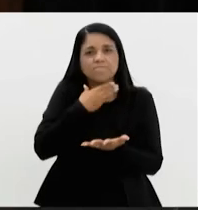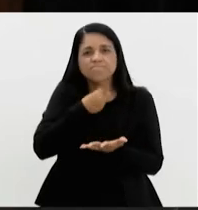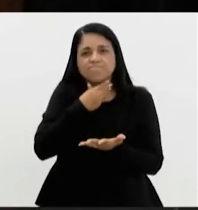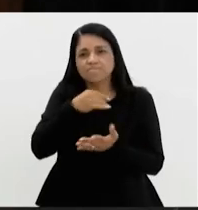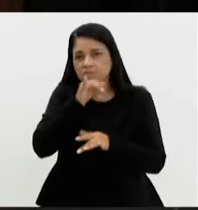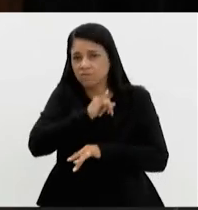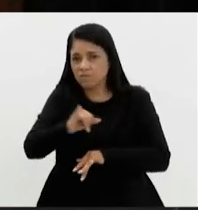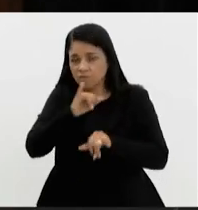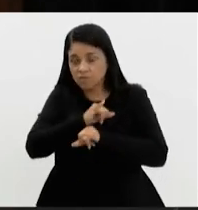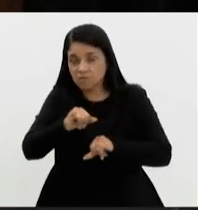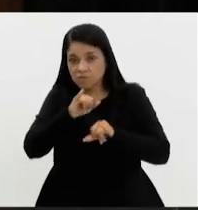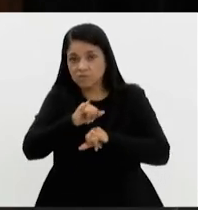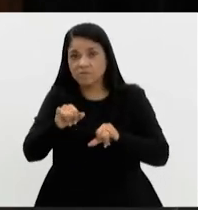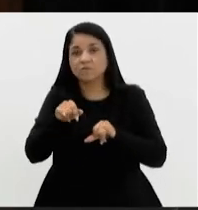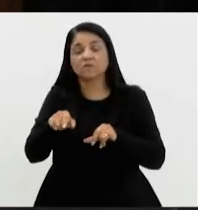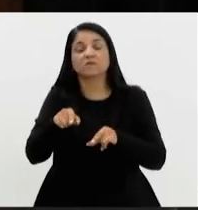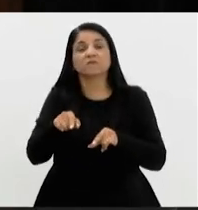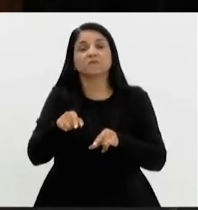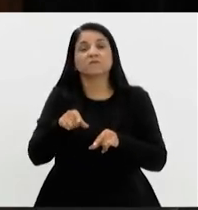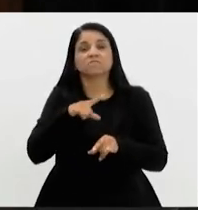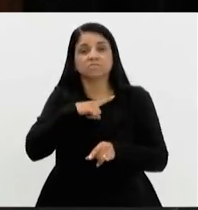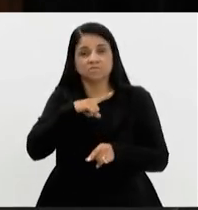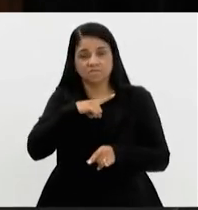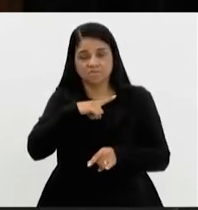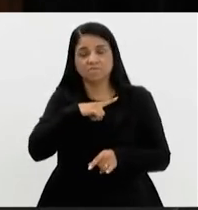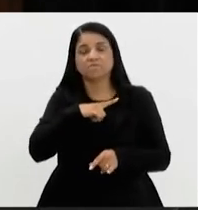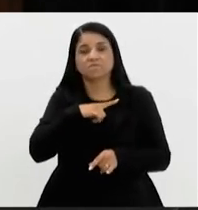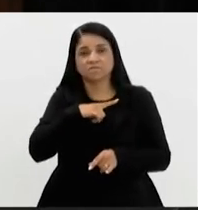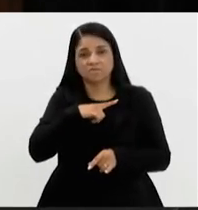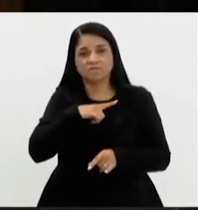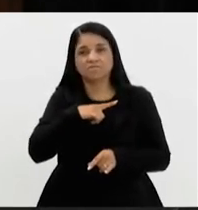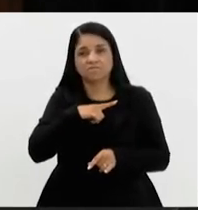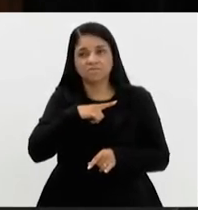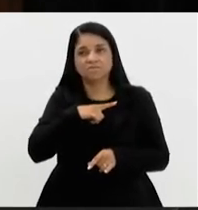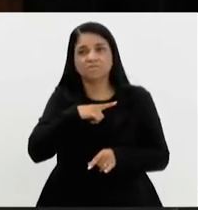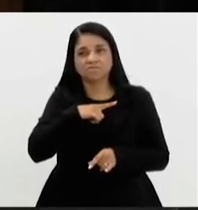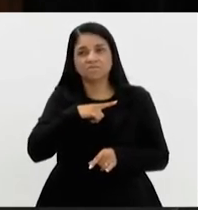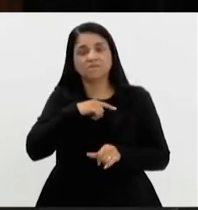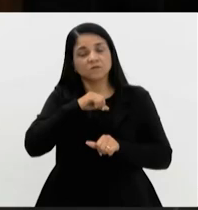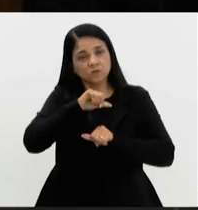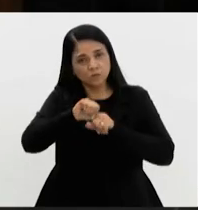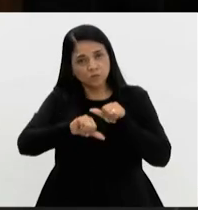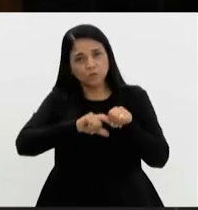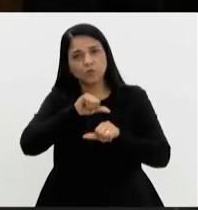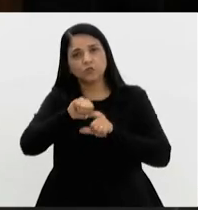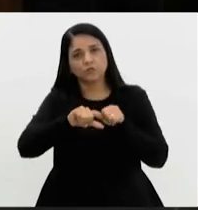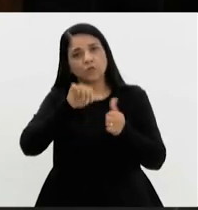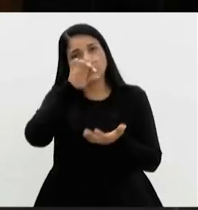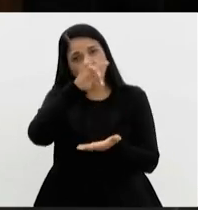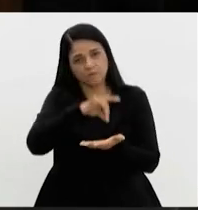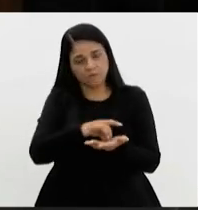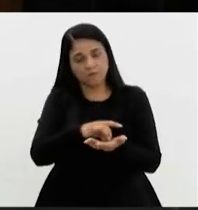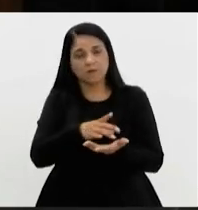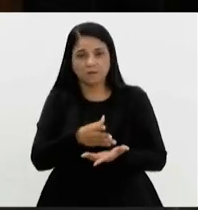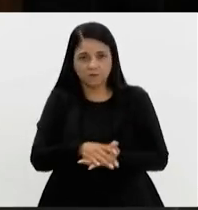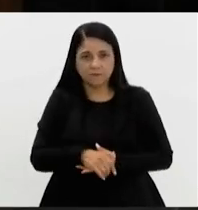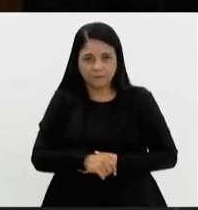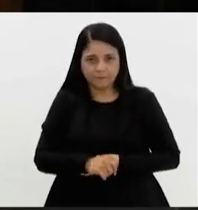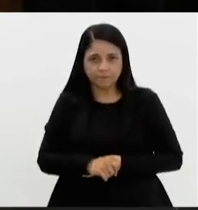experiência norte-americana que eu citei aqui a a o condão de modificar o uma realidade